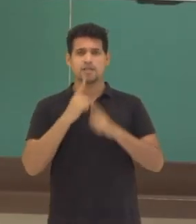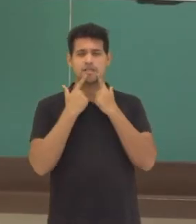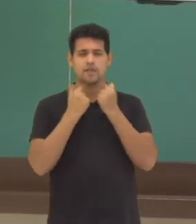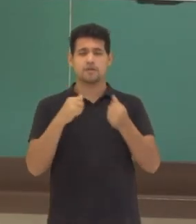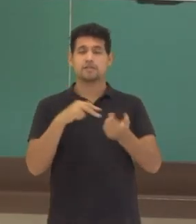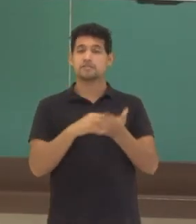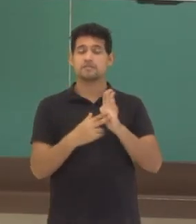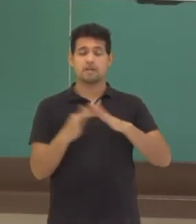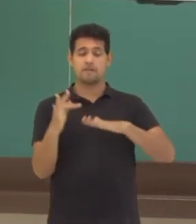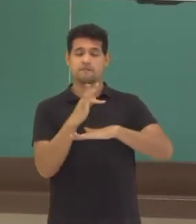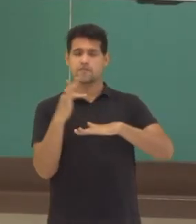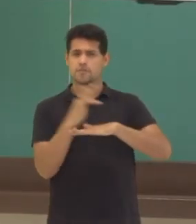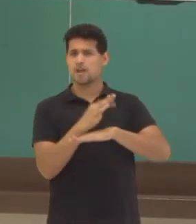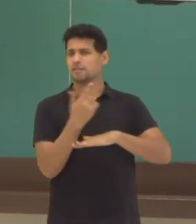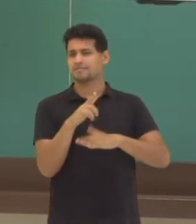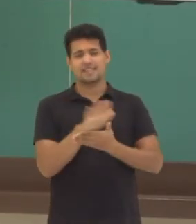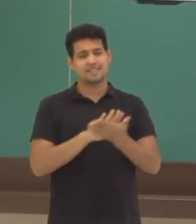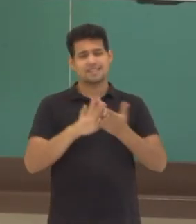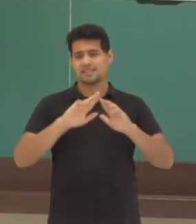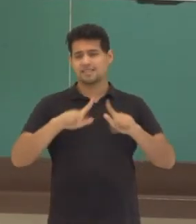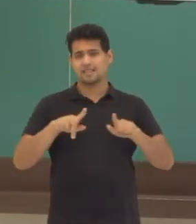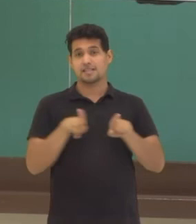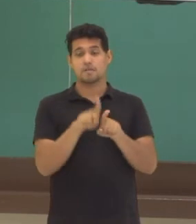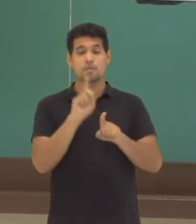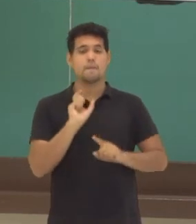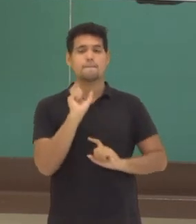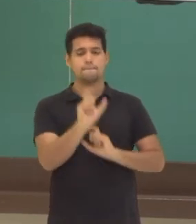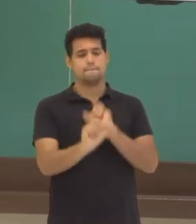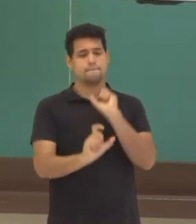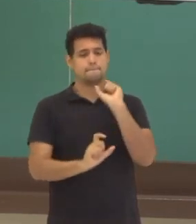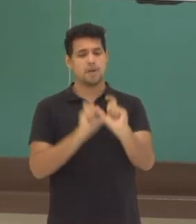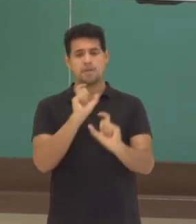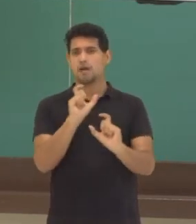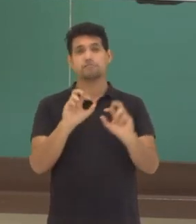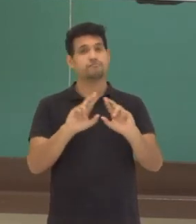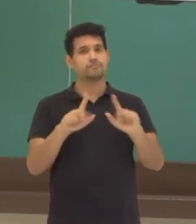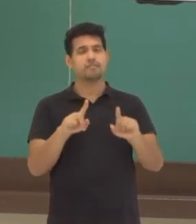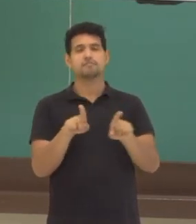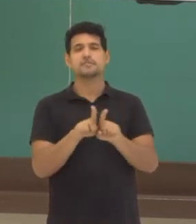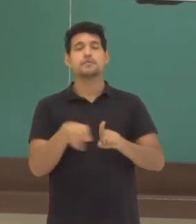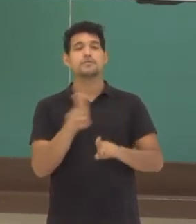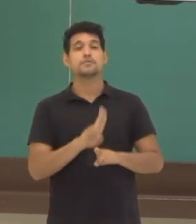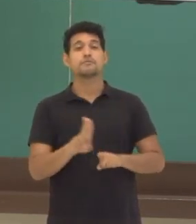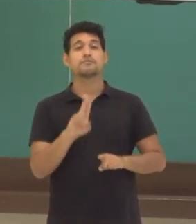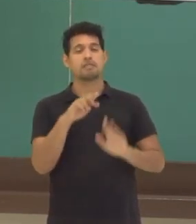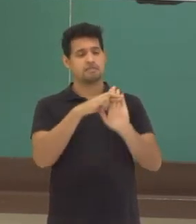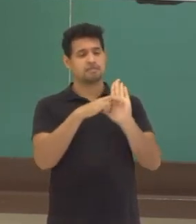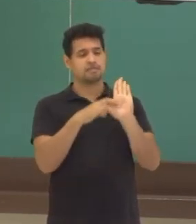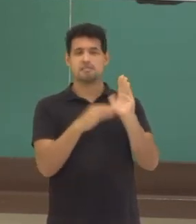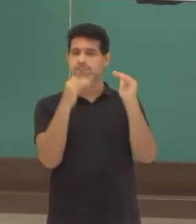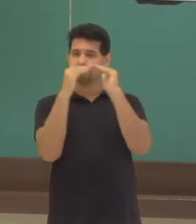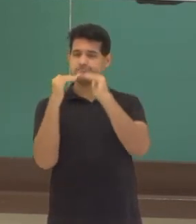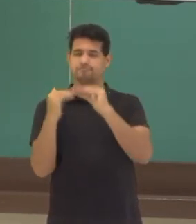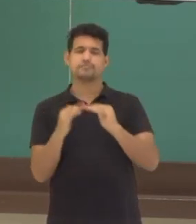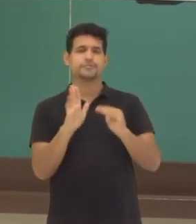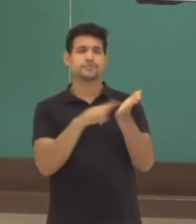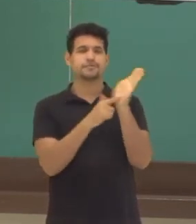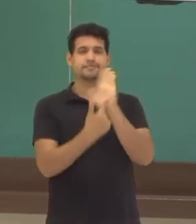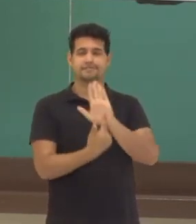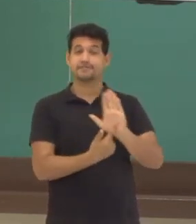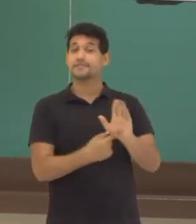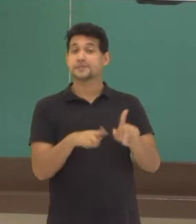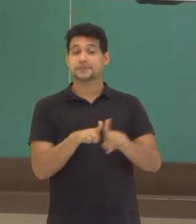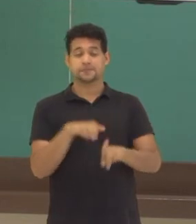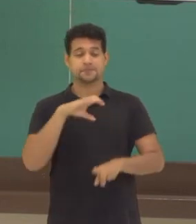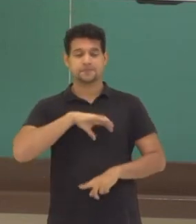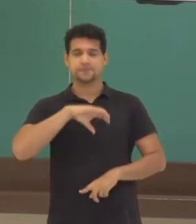foi formal, não existe nada, nenhuma palavrinha saiu do que nós chamamos dentro das regras ali apresentadas, né, na